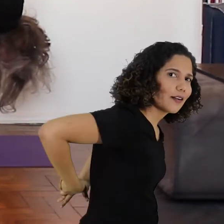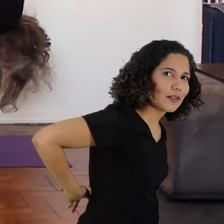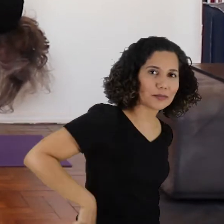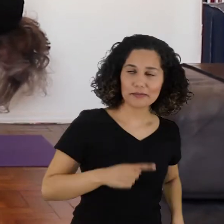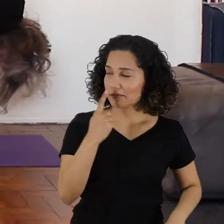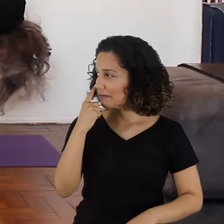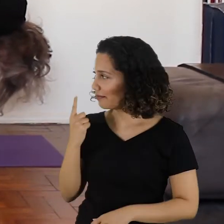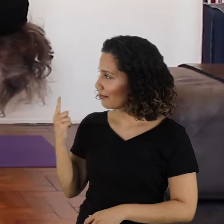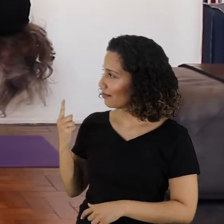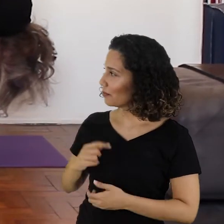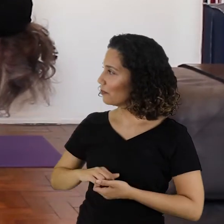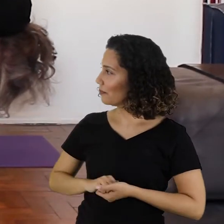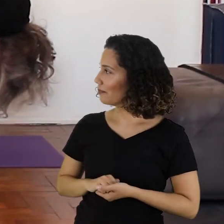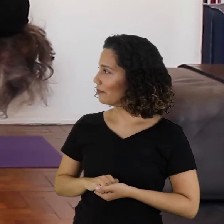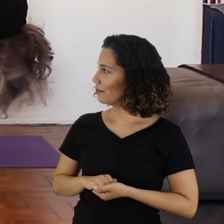das costas.